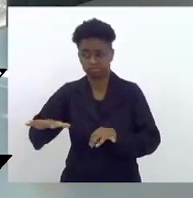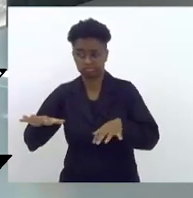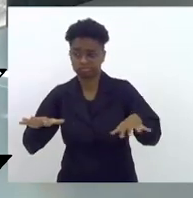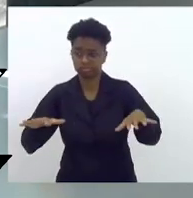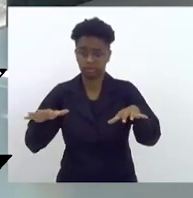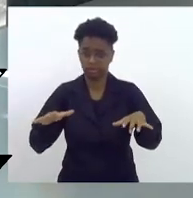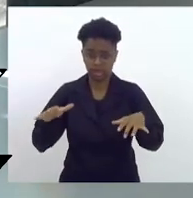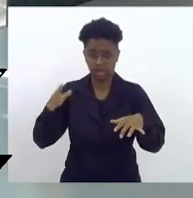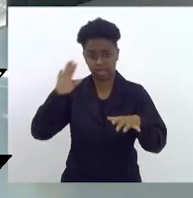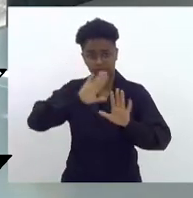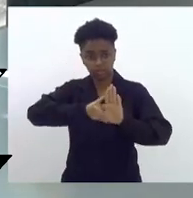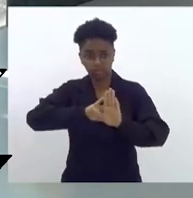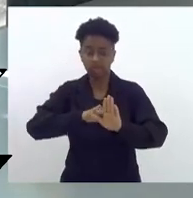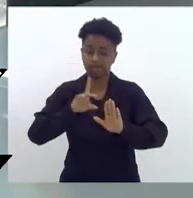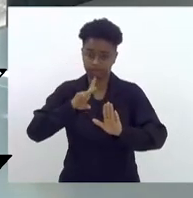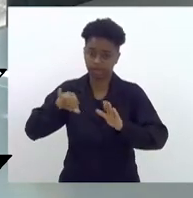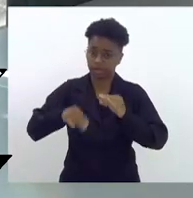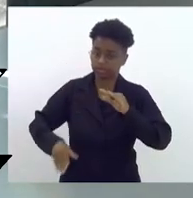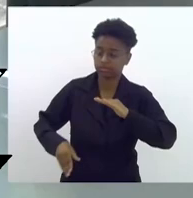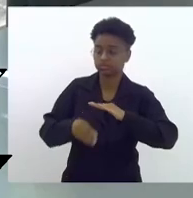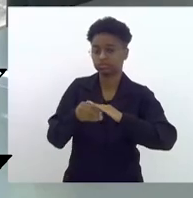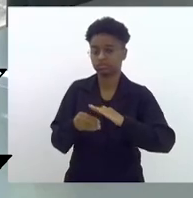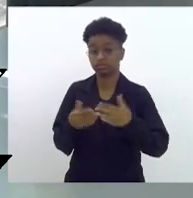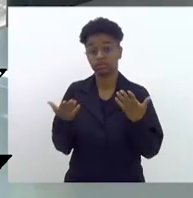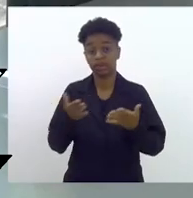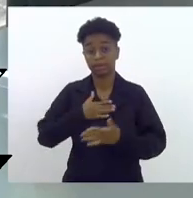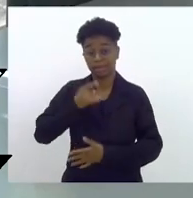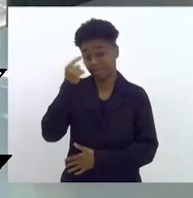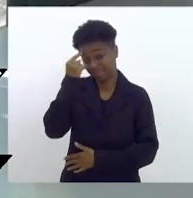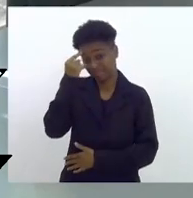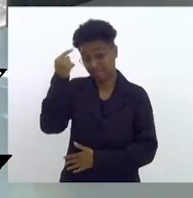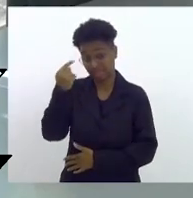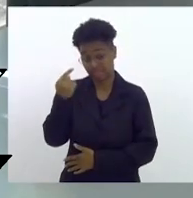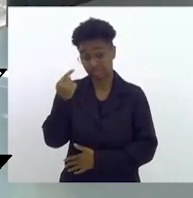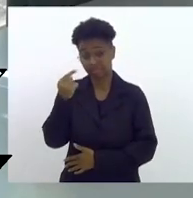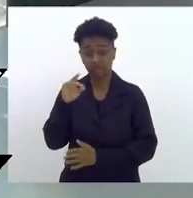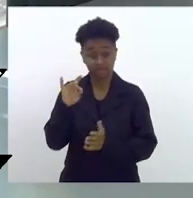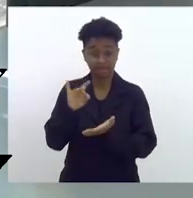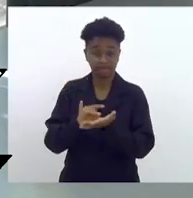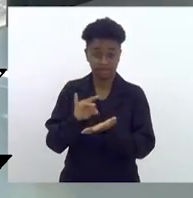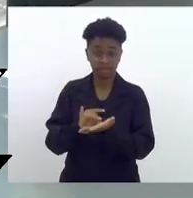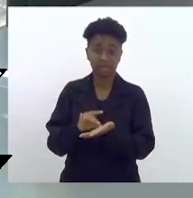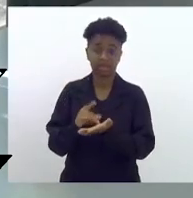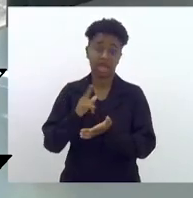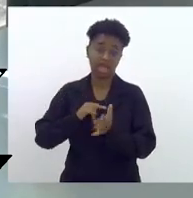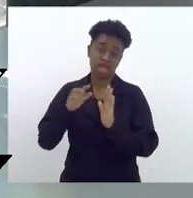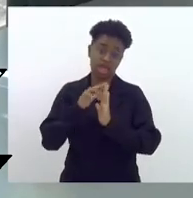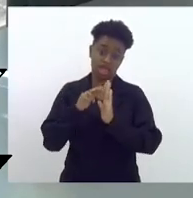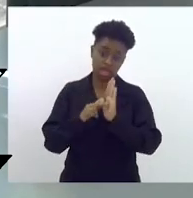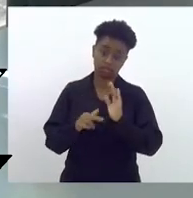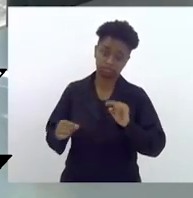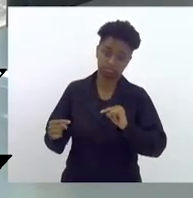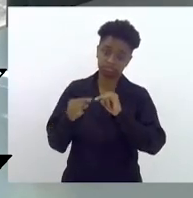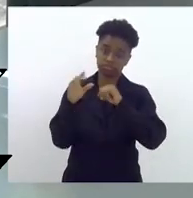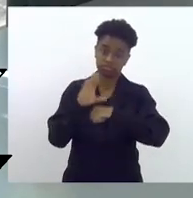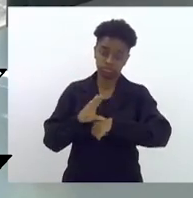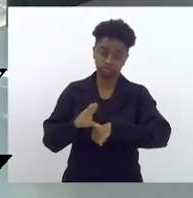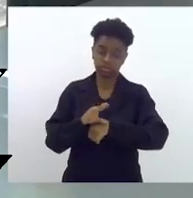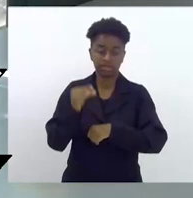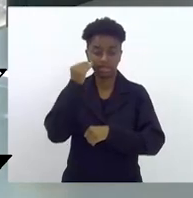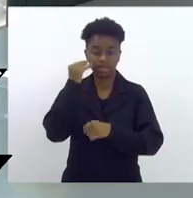contribuirão com o projeto Então minha ideia nesse sentido a gente de fato é uma Norma constitucional querer revogar outra